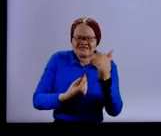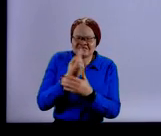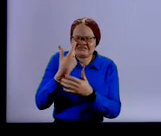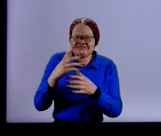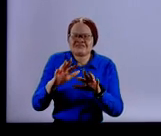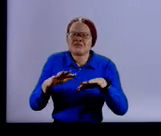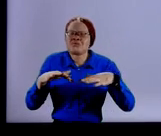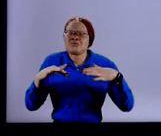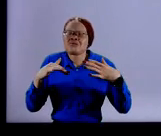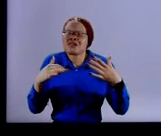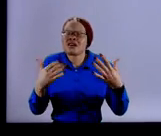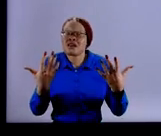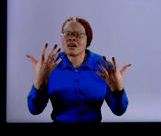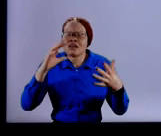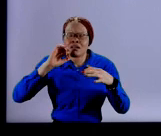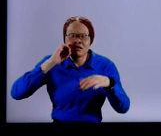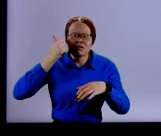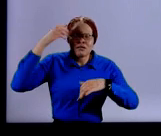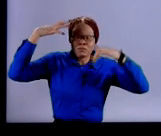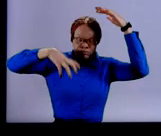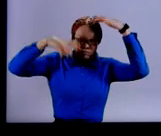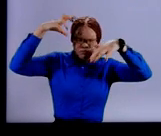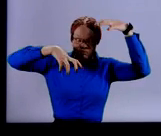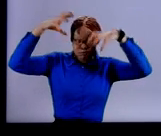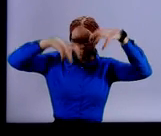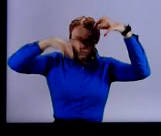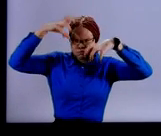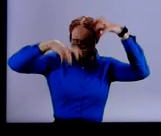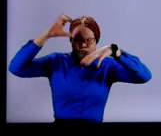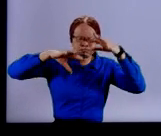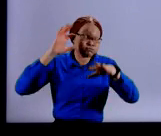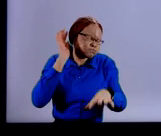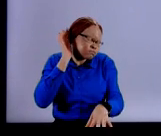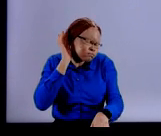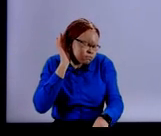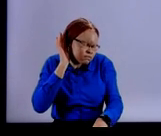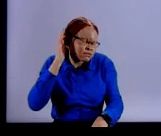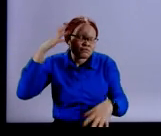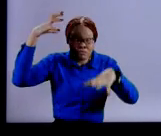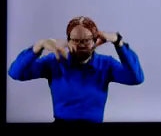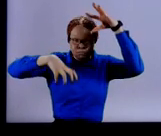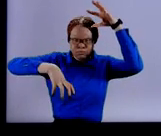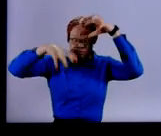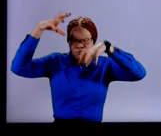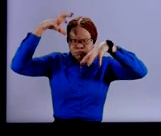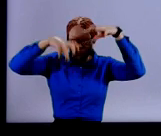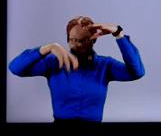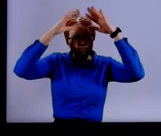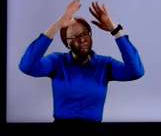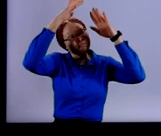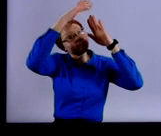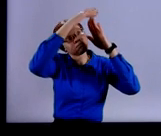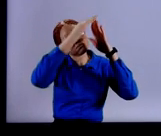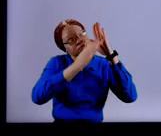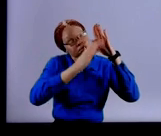que acontece quando chove e quando chove of se a chuva a cair